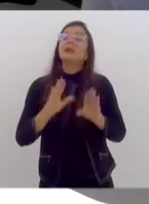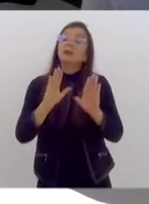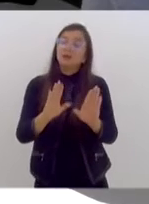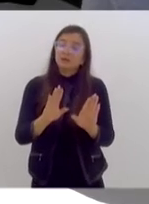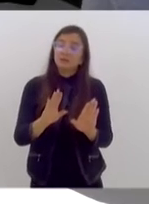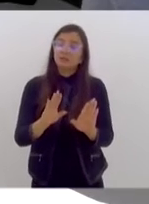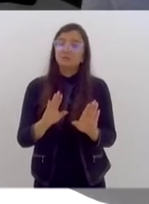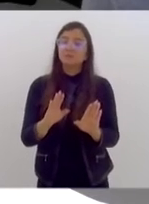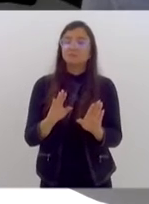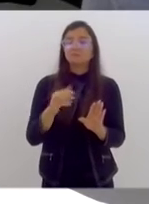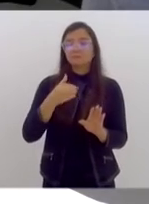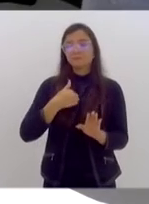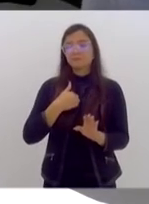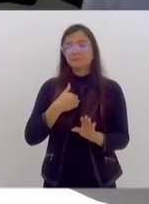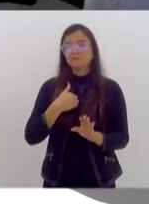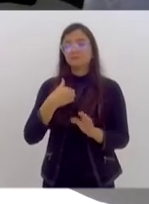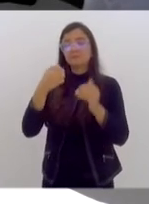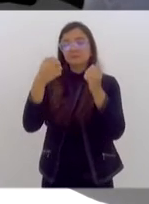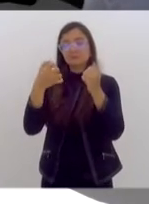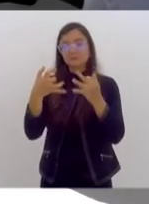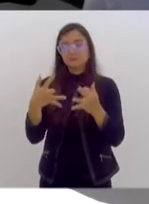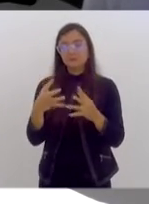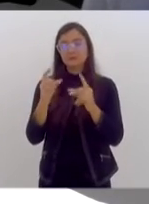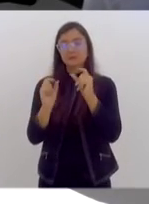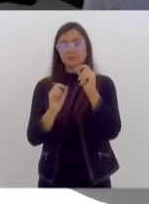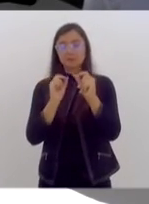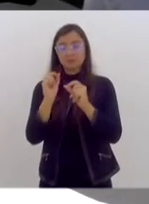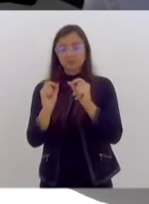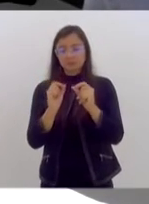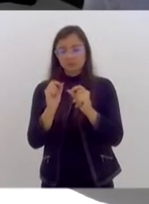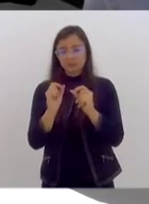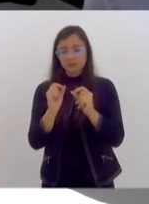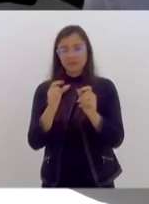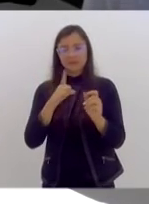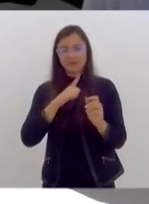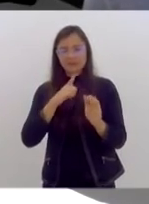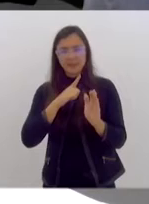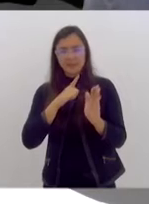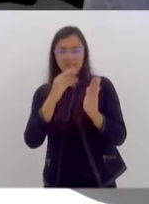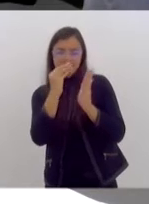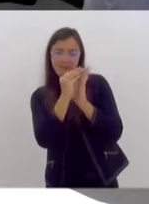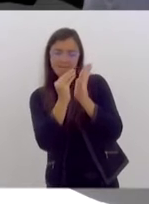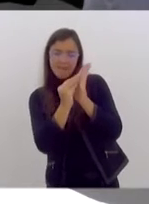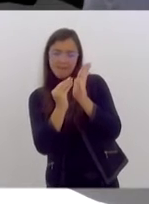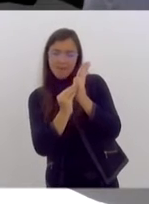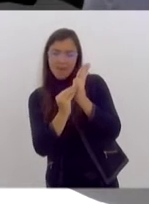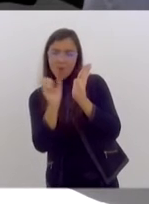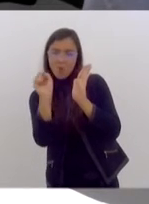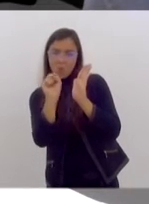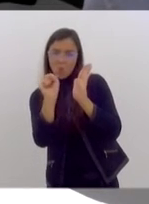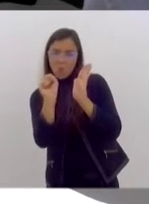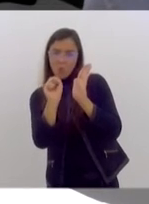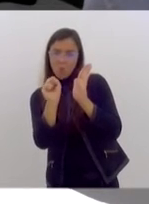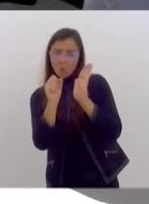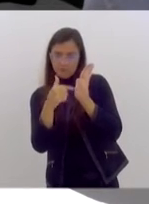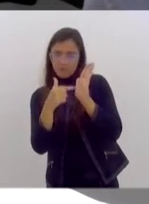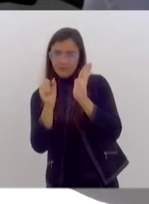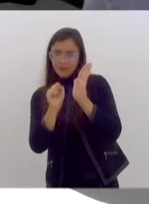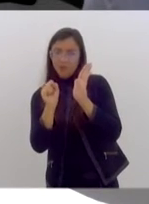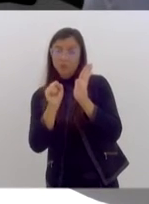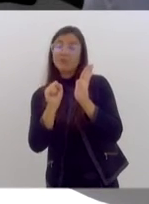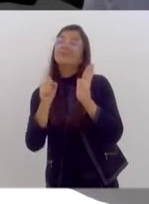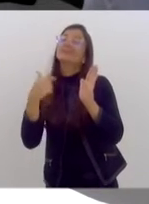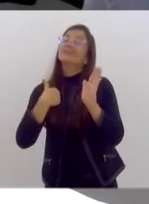a revogação do termo aditivo oitavo né Eu acho que a gente tem que fazer